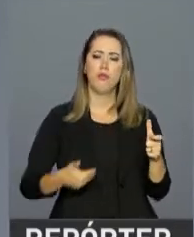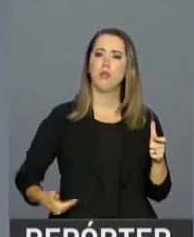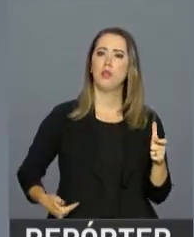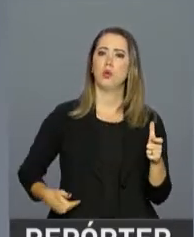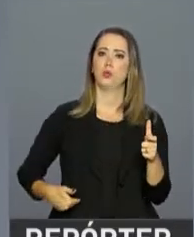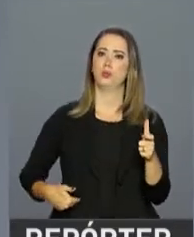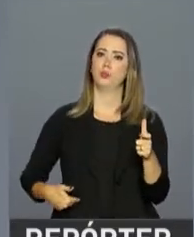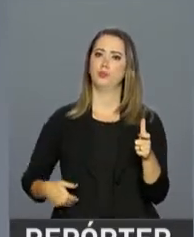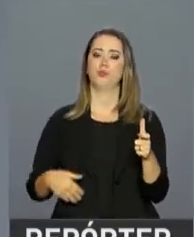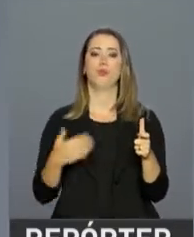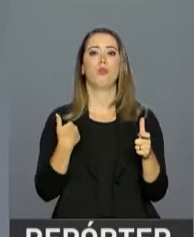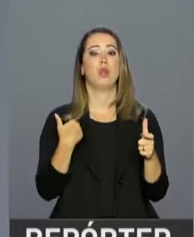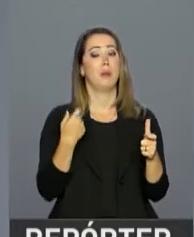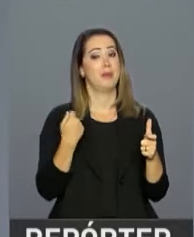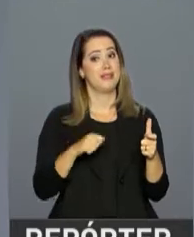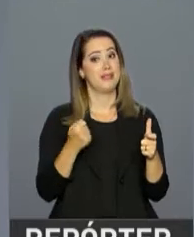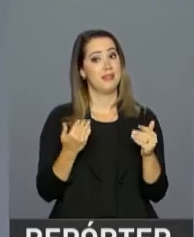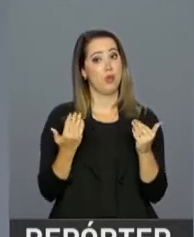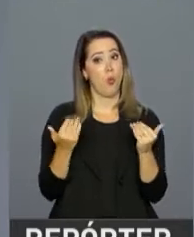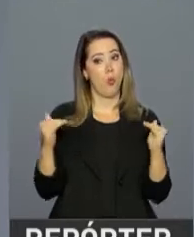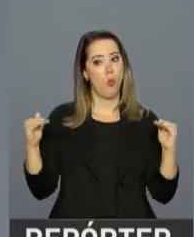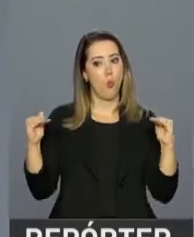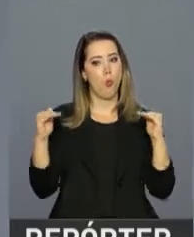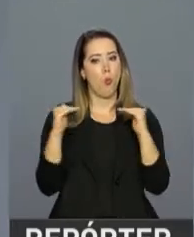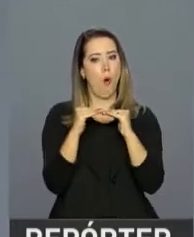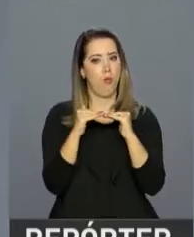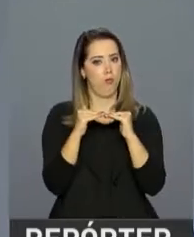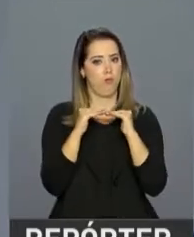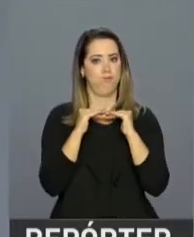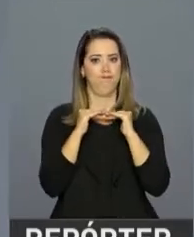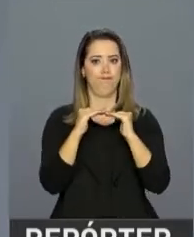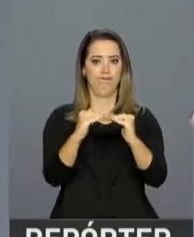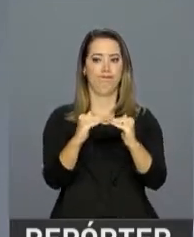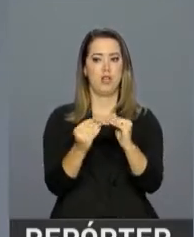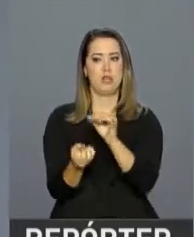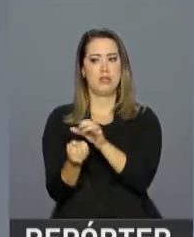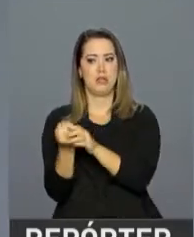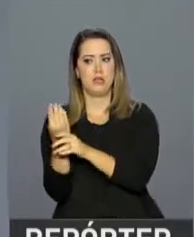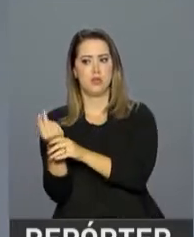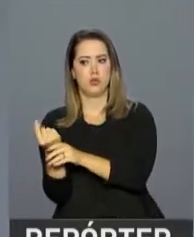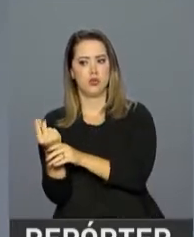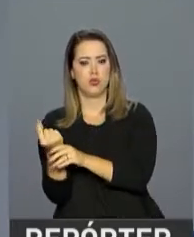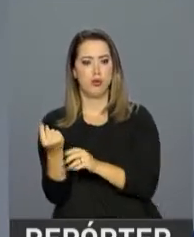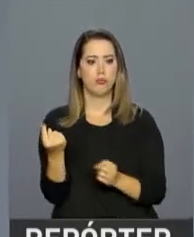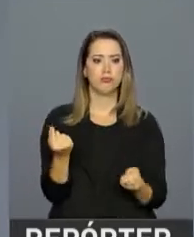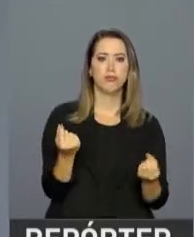do poder público seja equivalente ao nível de criação de patrimônio